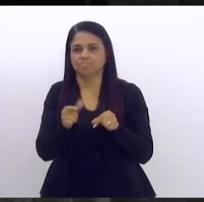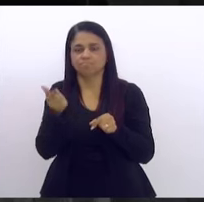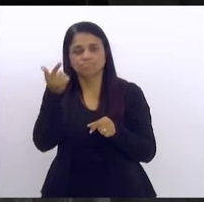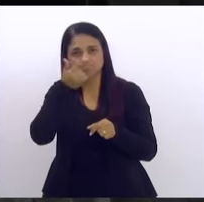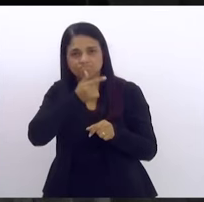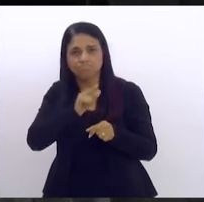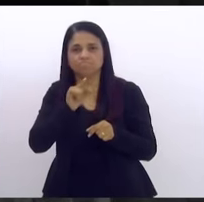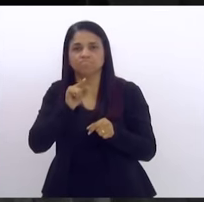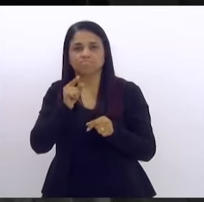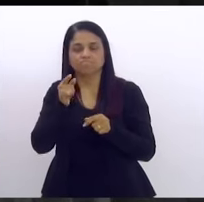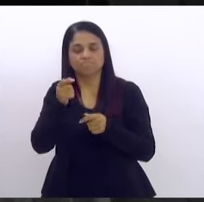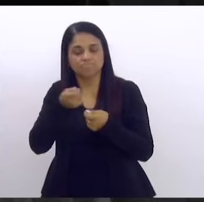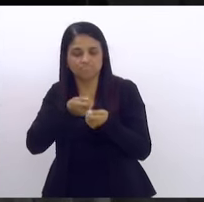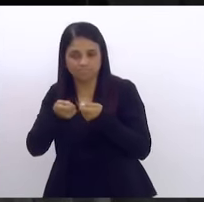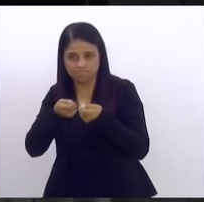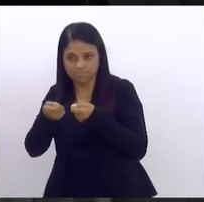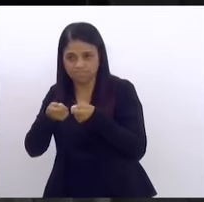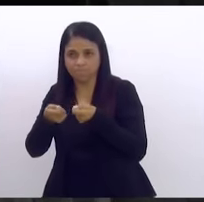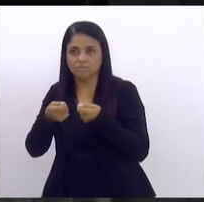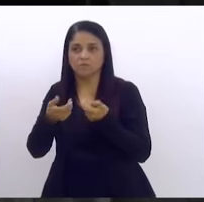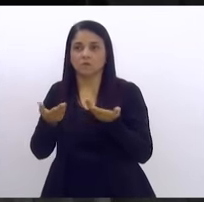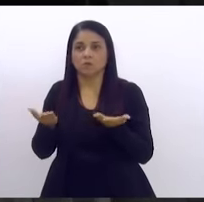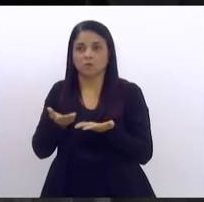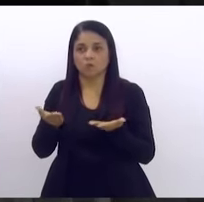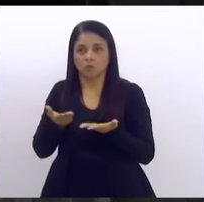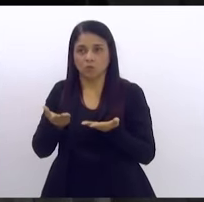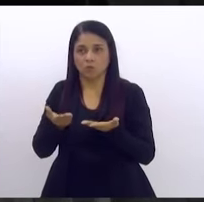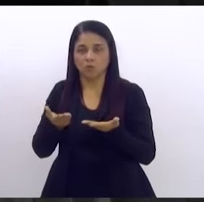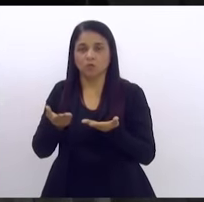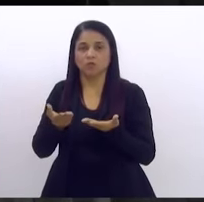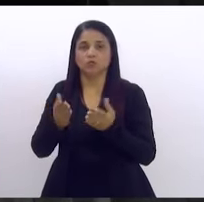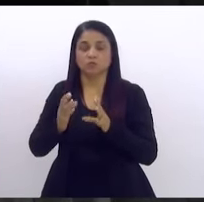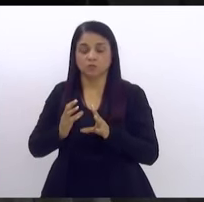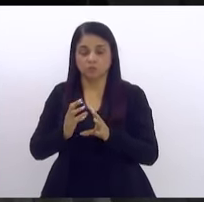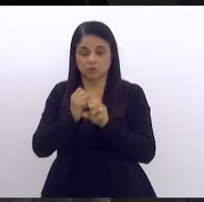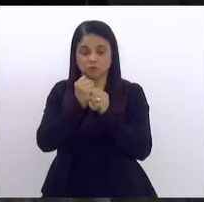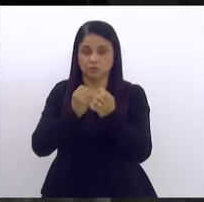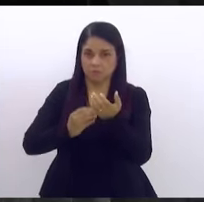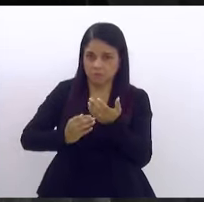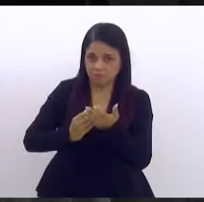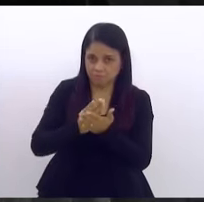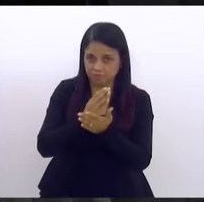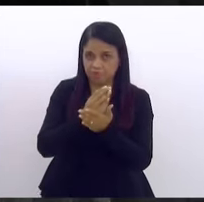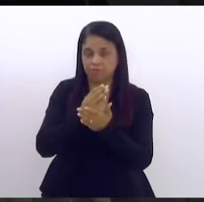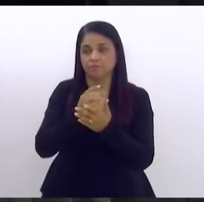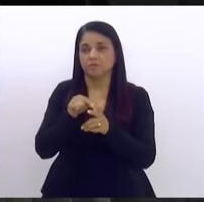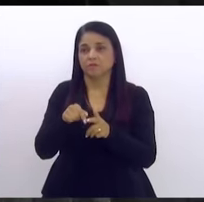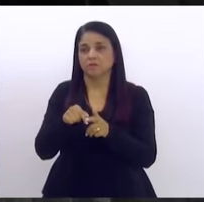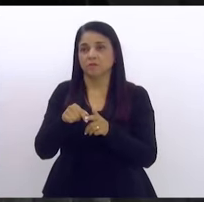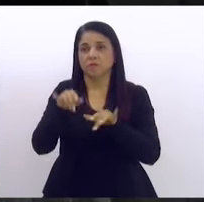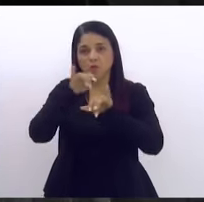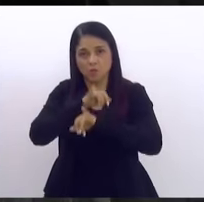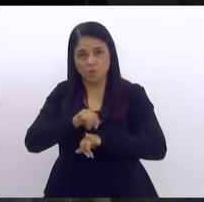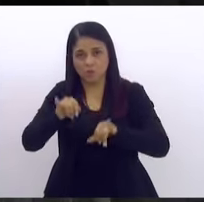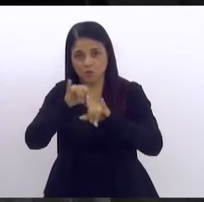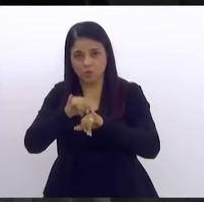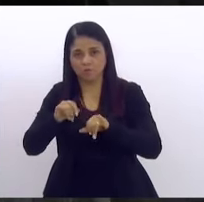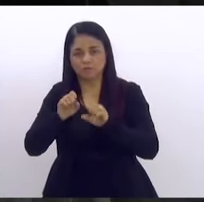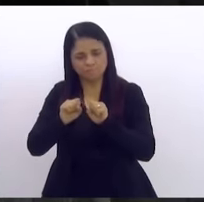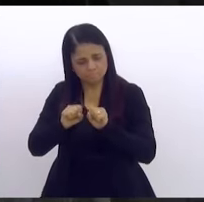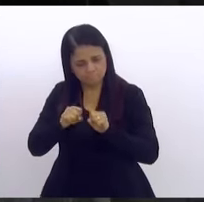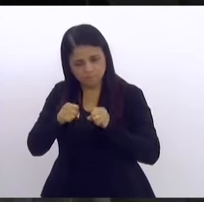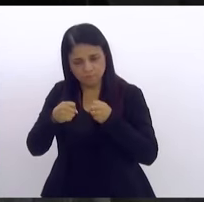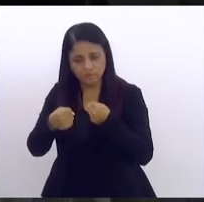portou. Então, a gente está aqui, se esse orçamento for aprovado, e eu conclamo, porque houve um esforço, e